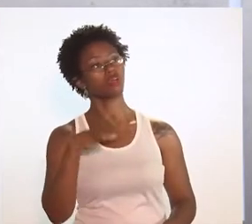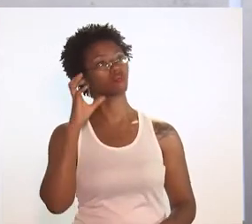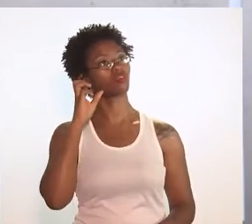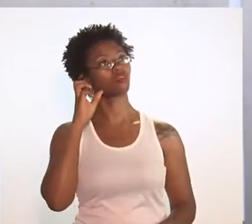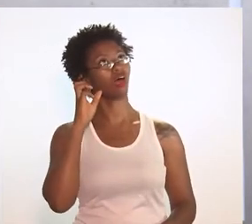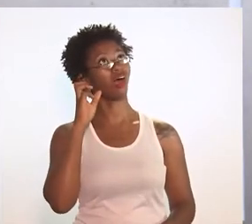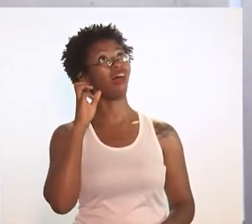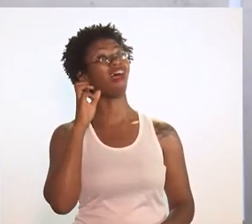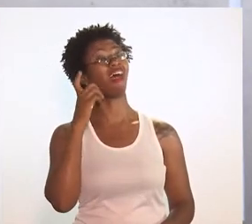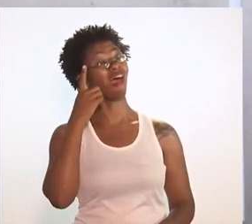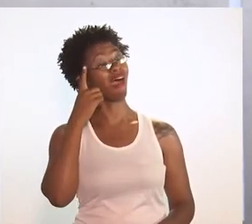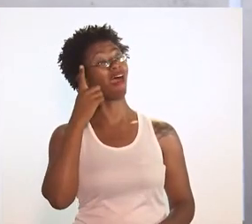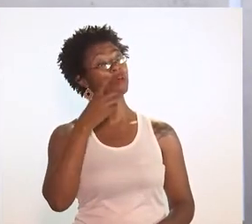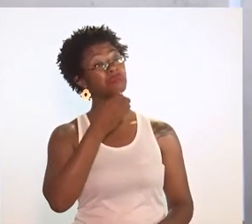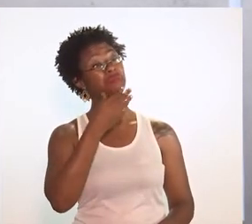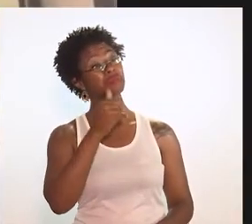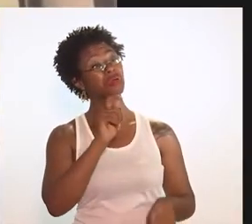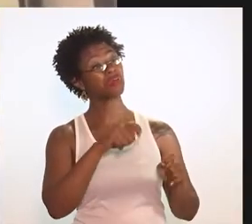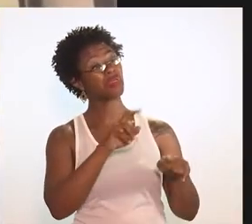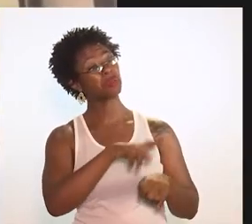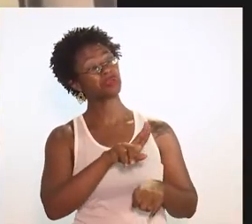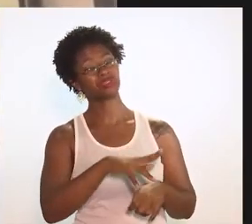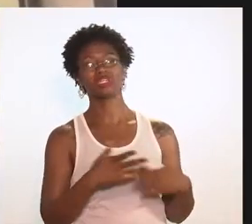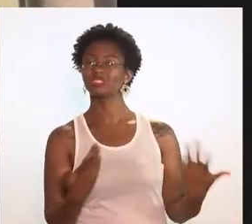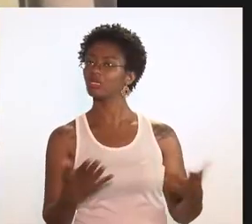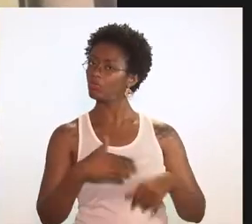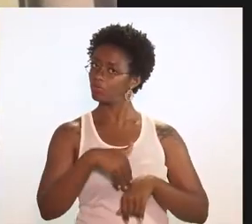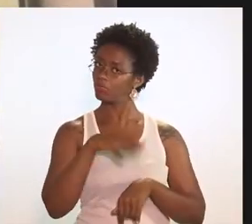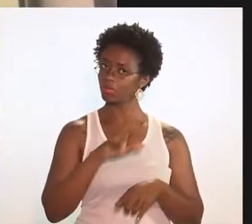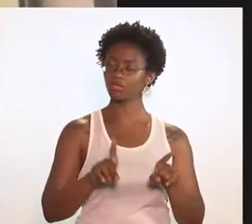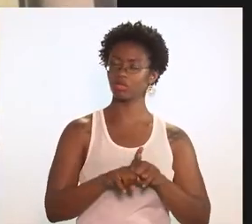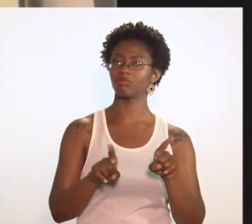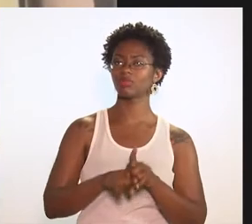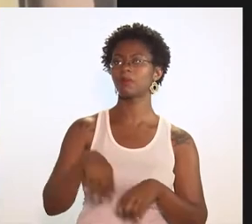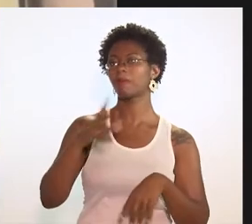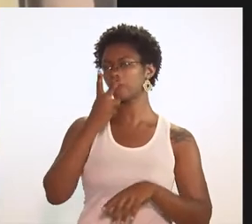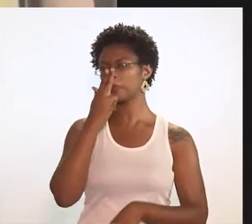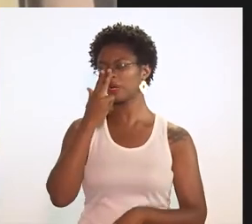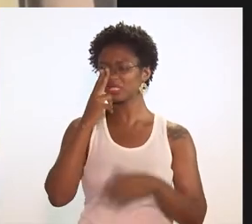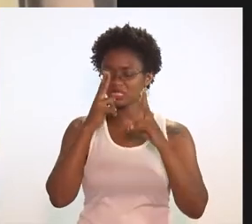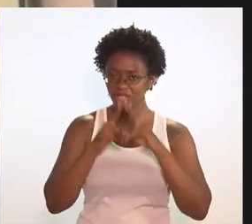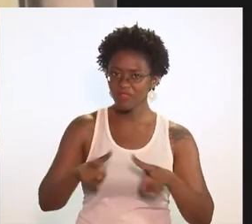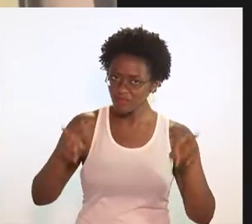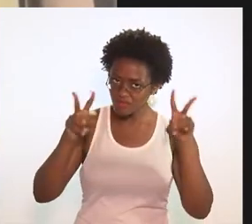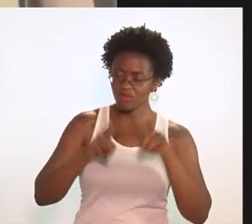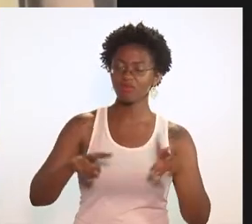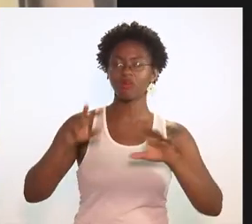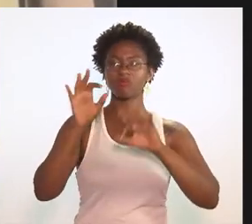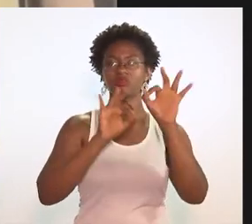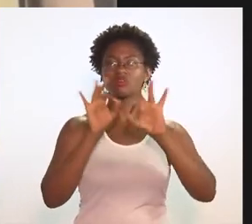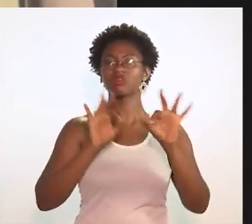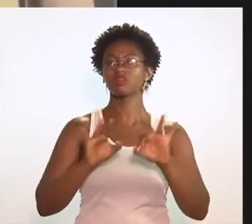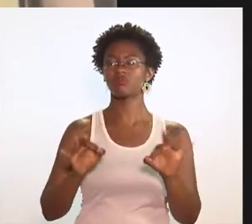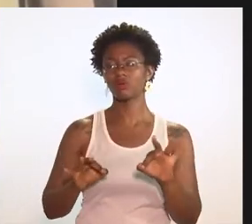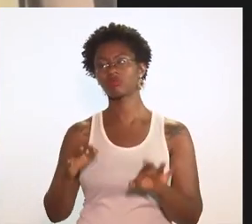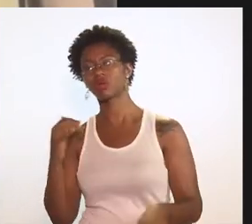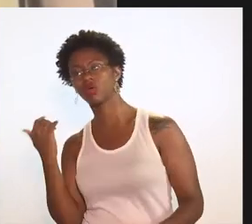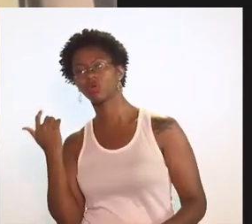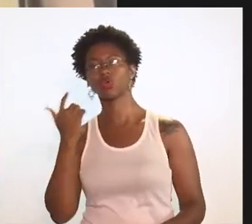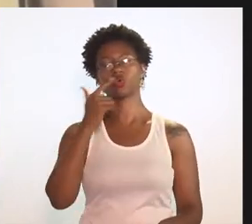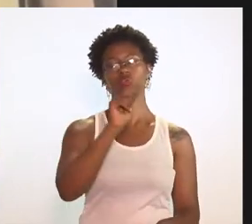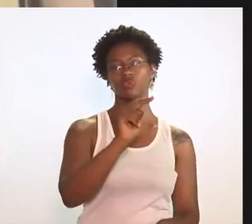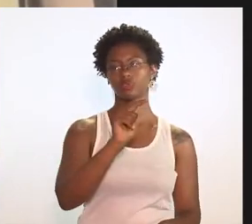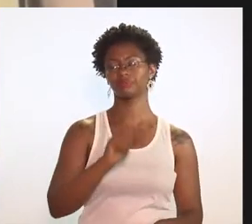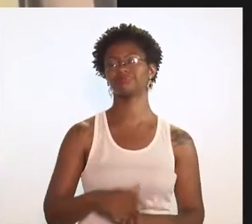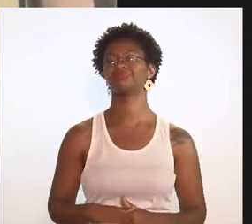eu escuto, ah, então isso serve para isso. Então, assim, e mais do que tudo, você contempla um programa que